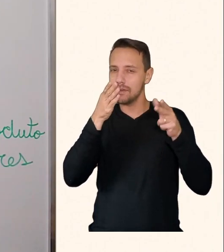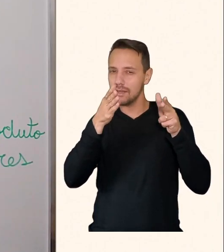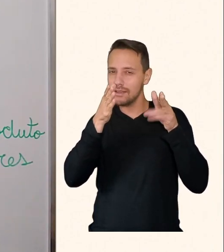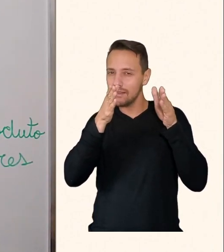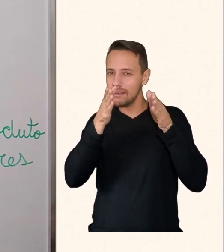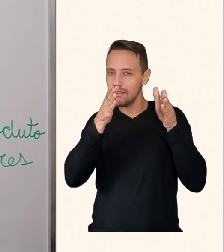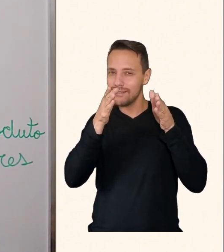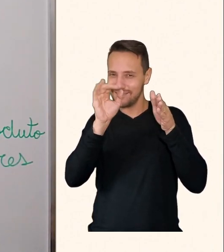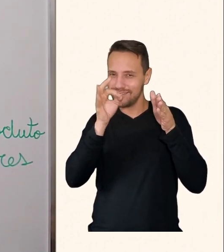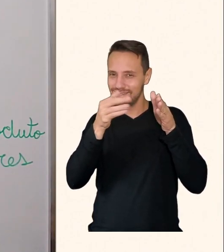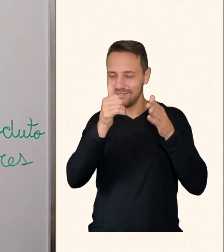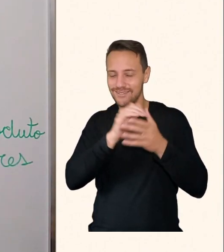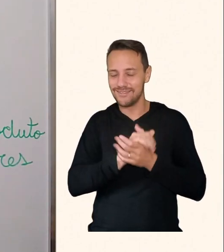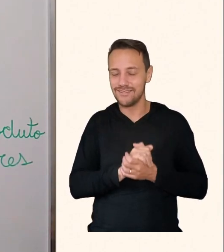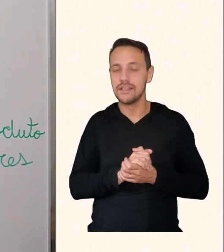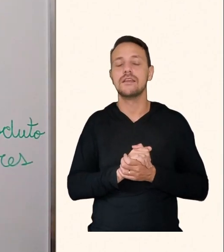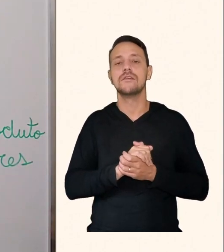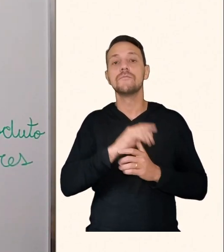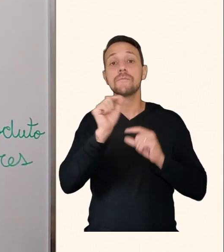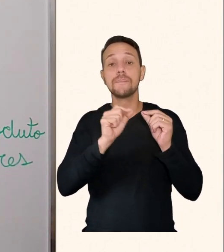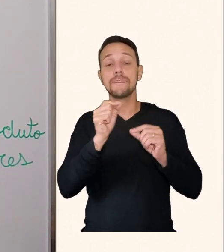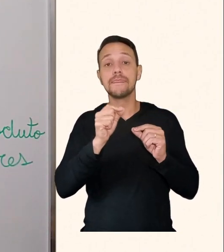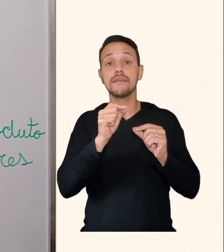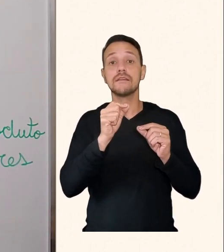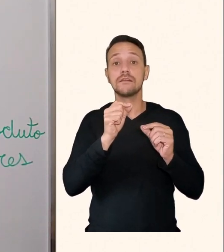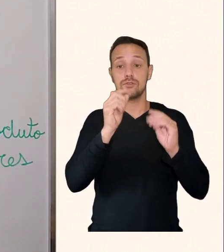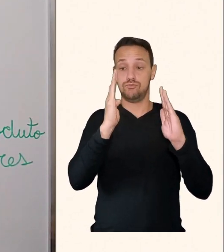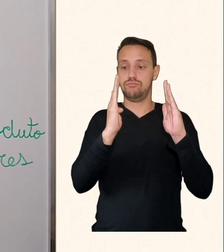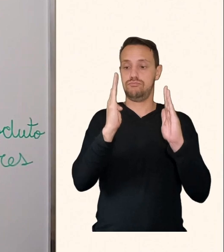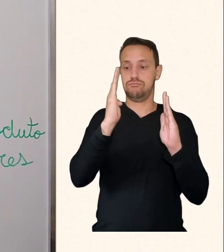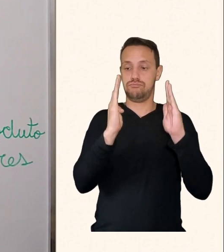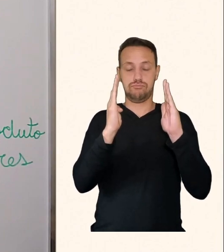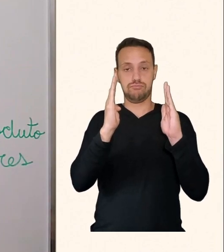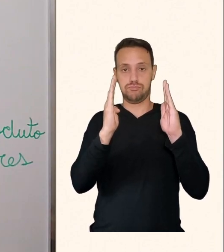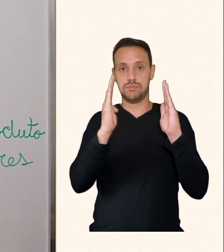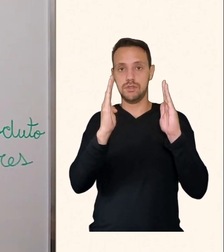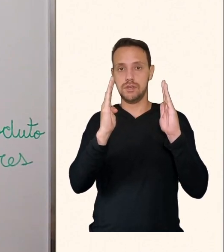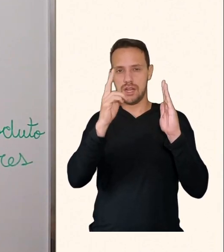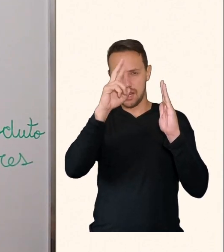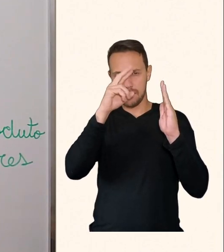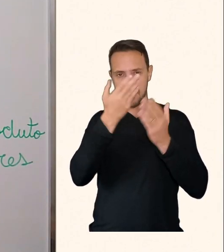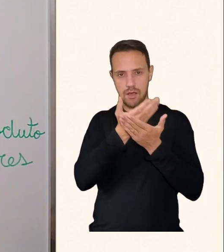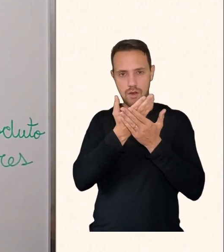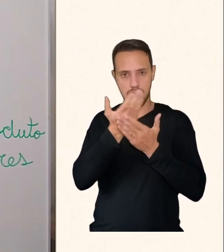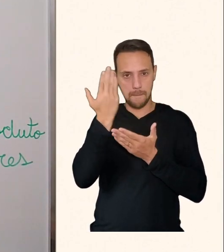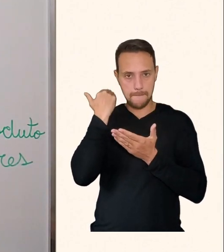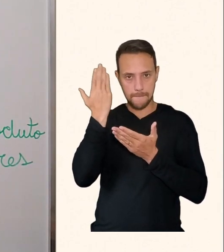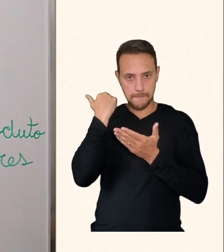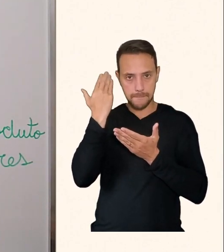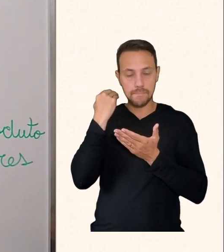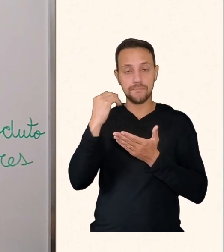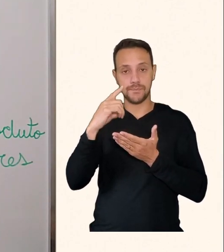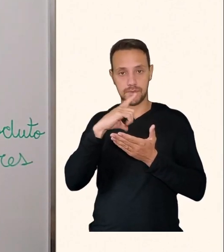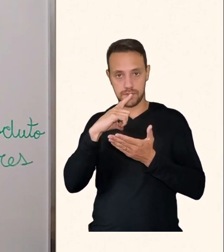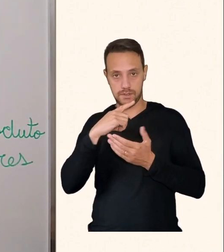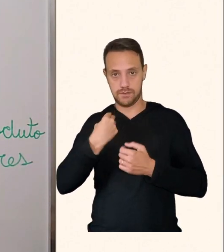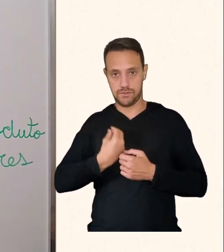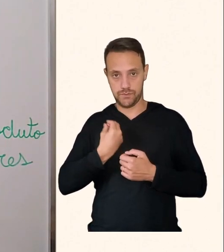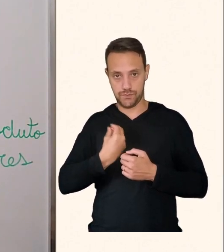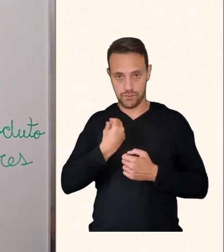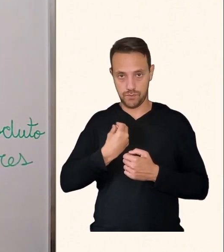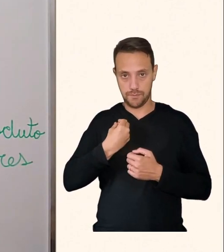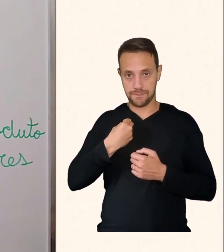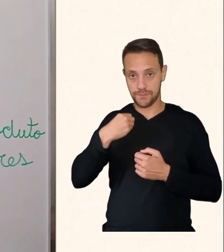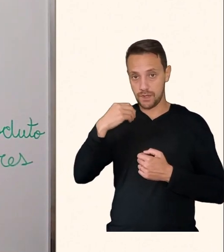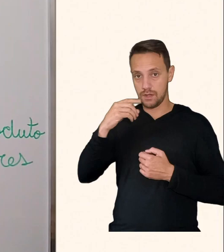Vamos lá. O módulo do produto vetorial é, como a gente viu na aula passada,